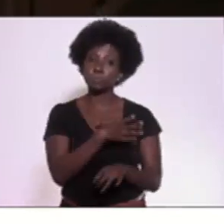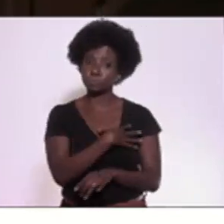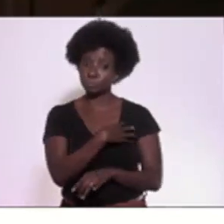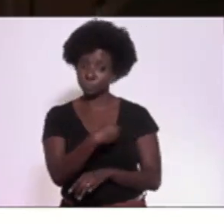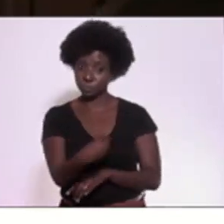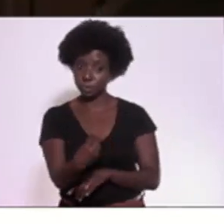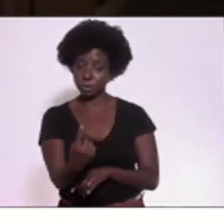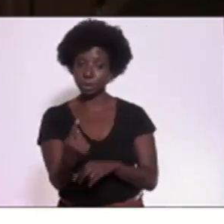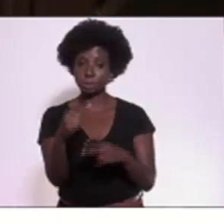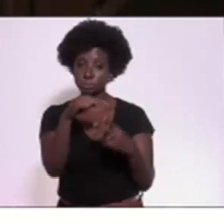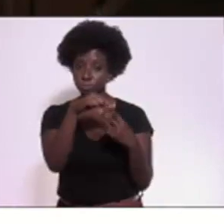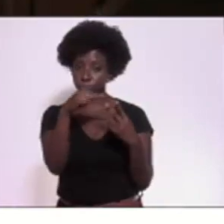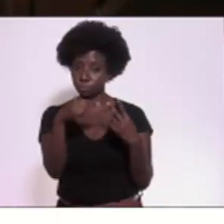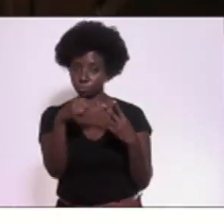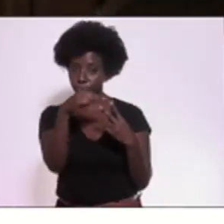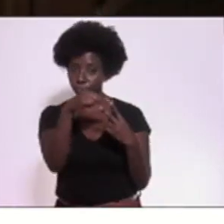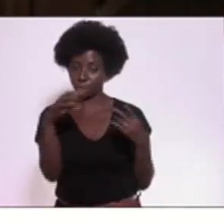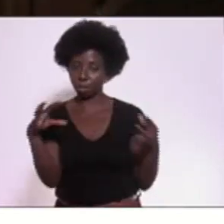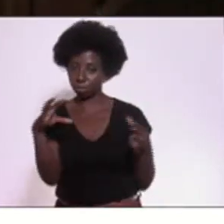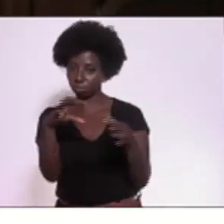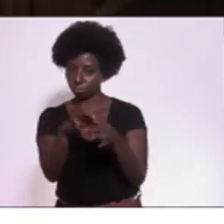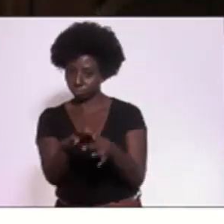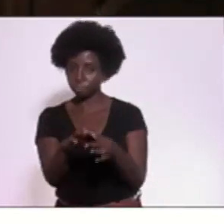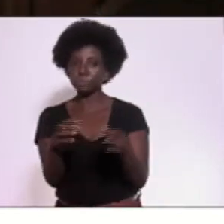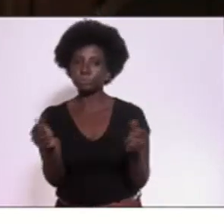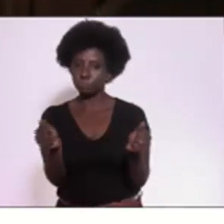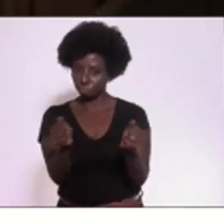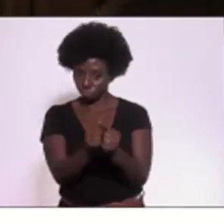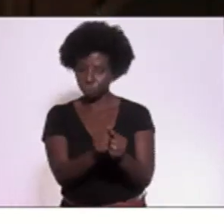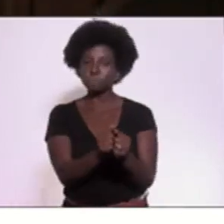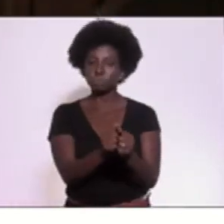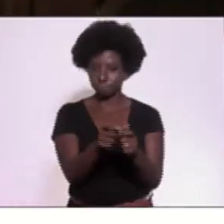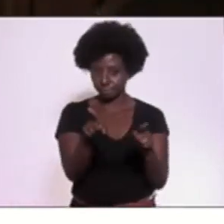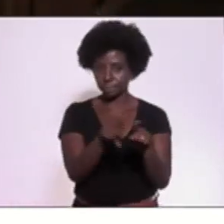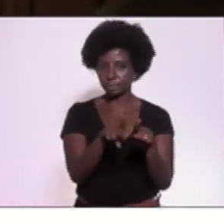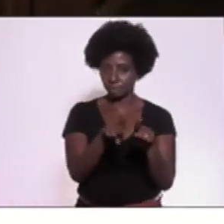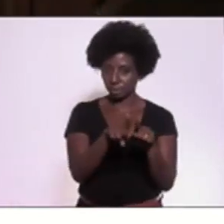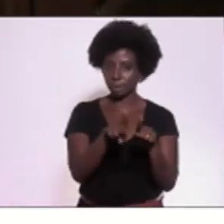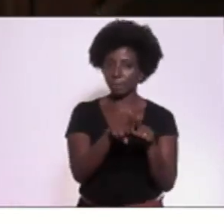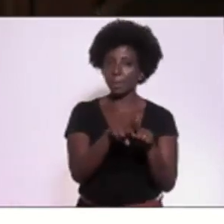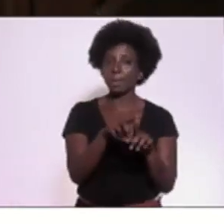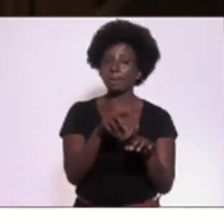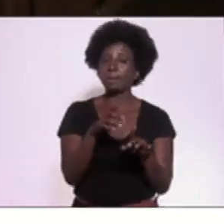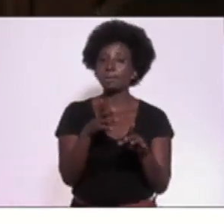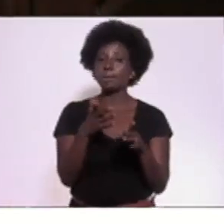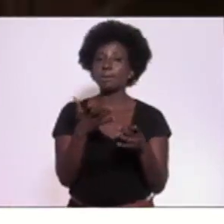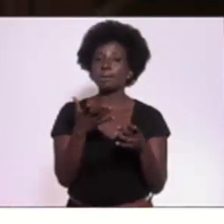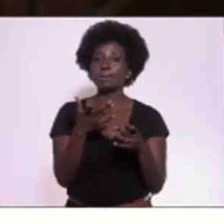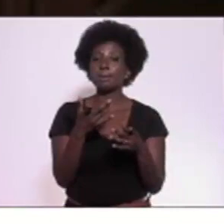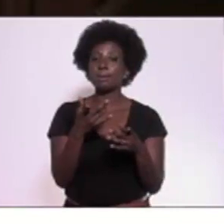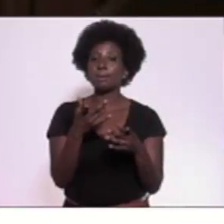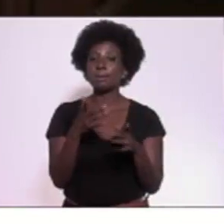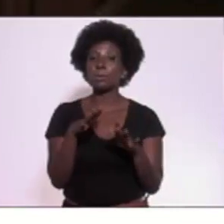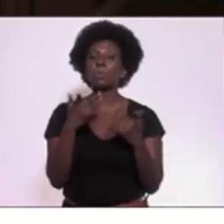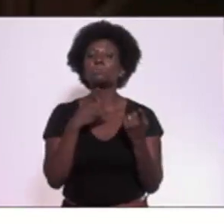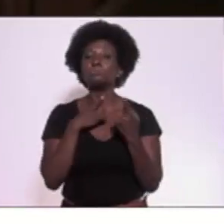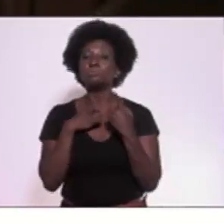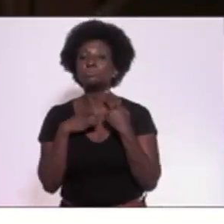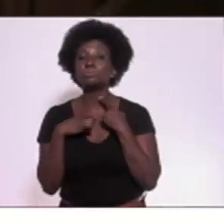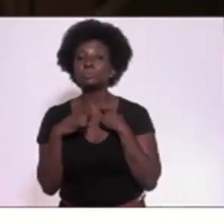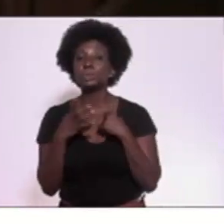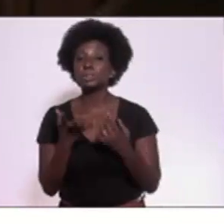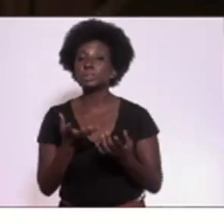também arrolados, enfim, nessa trama. O que a gente quer e o que a gente precisa